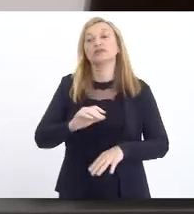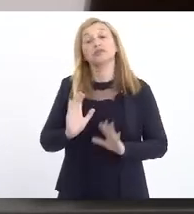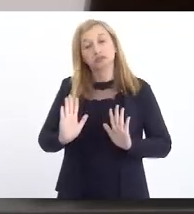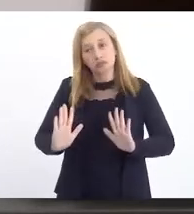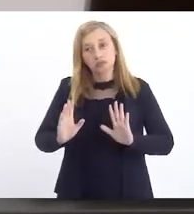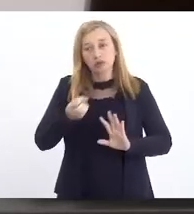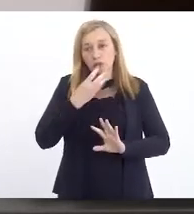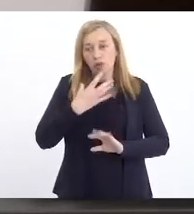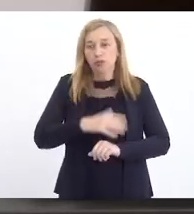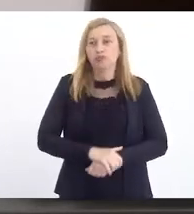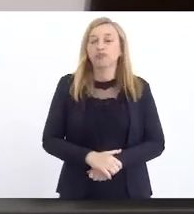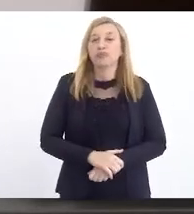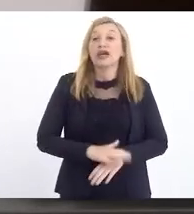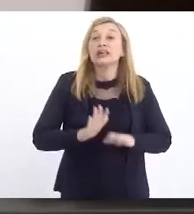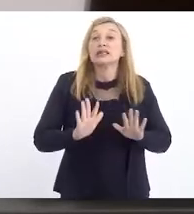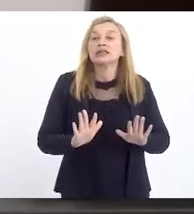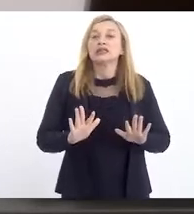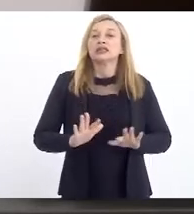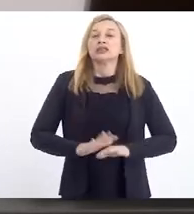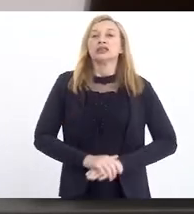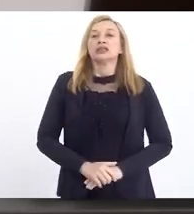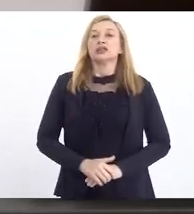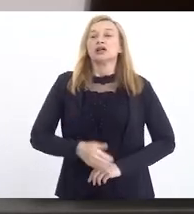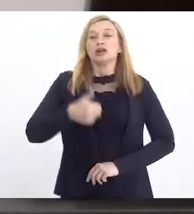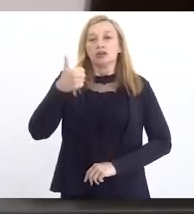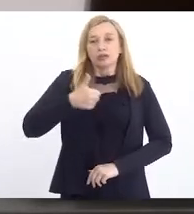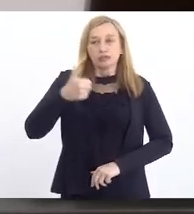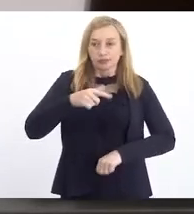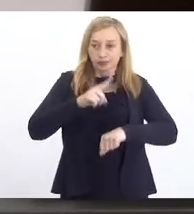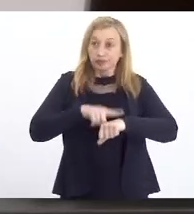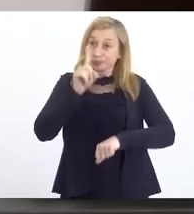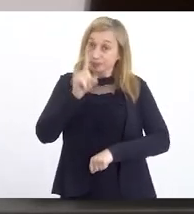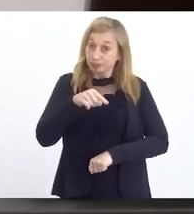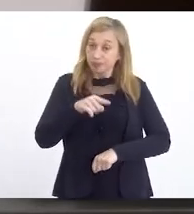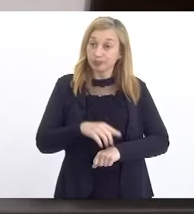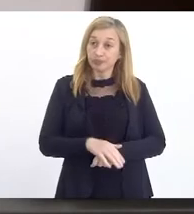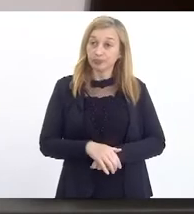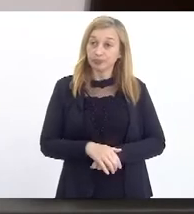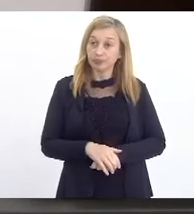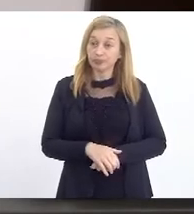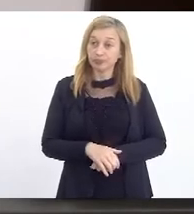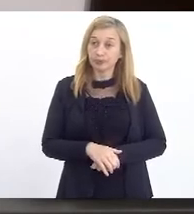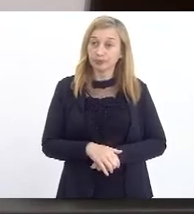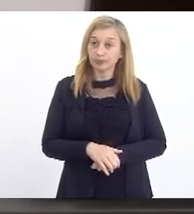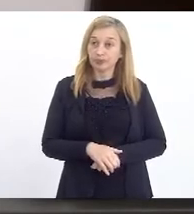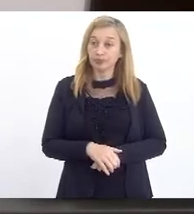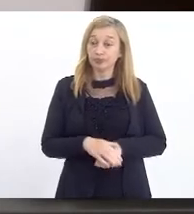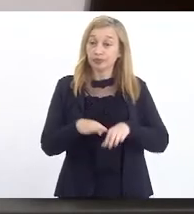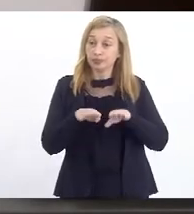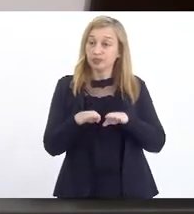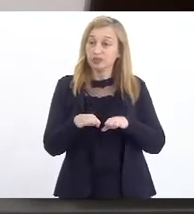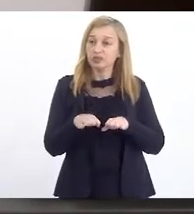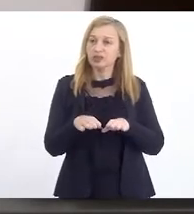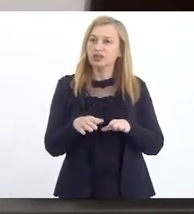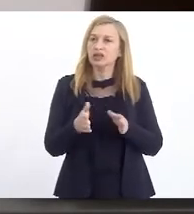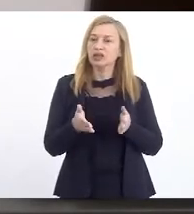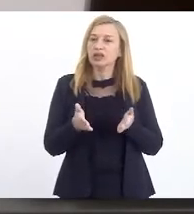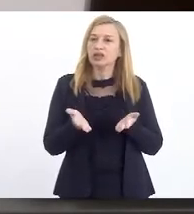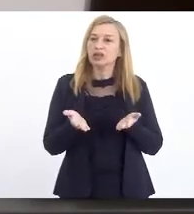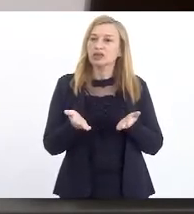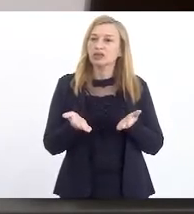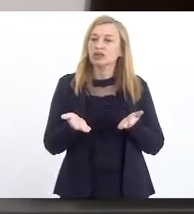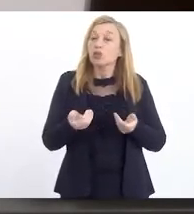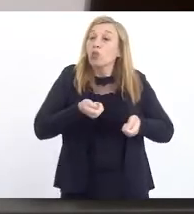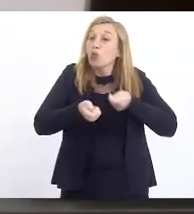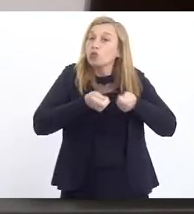Bom, então, a primeira função é estabilizadora nesse sentido da